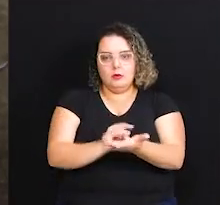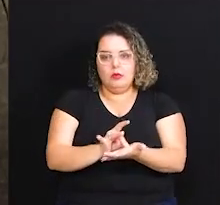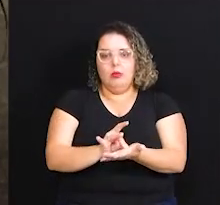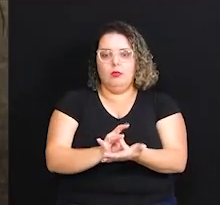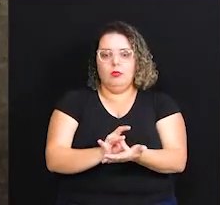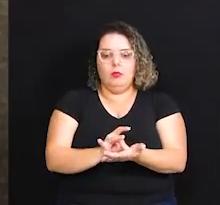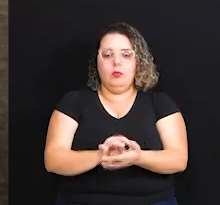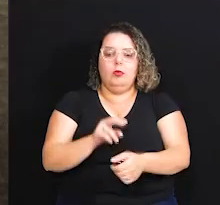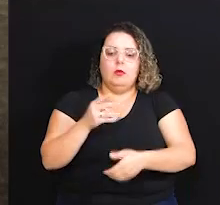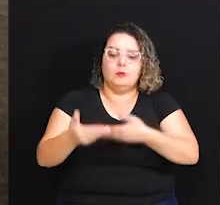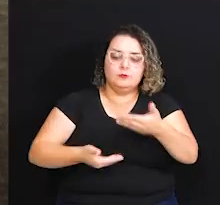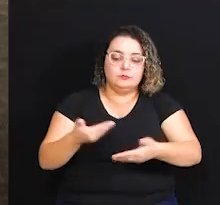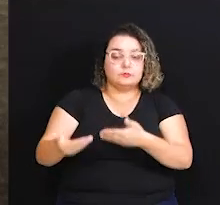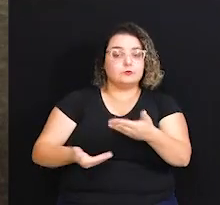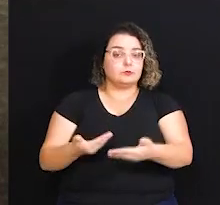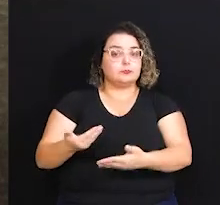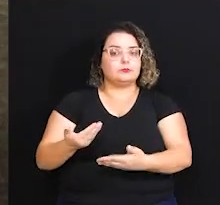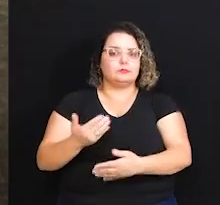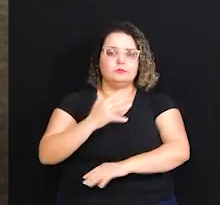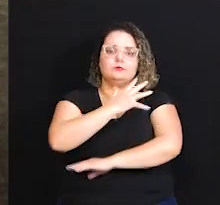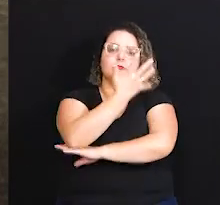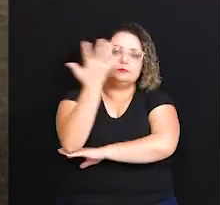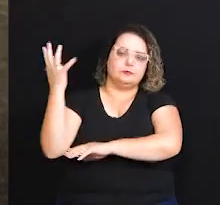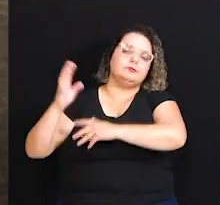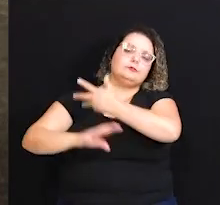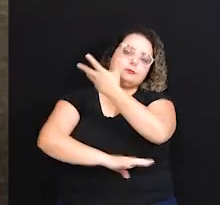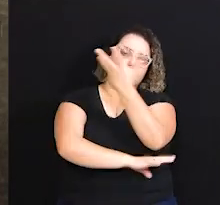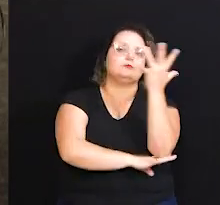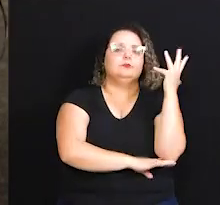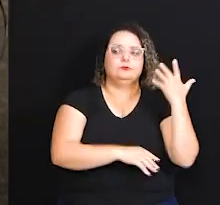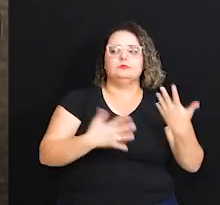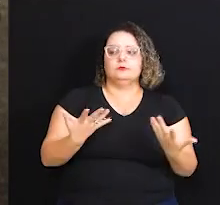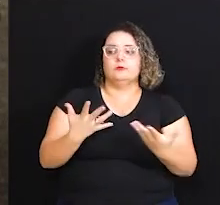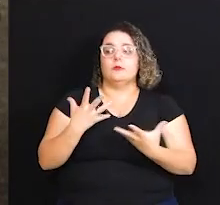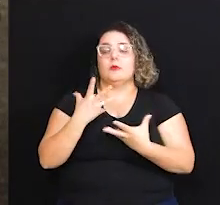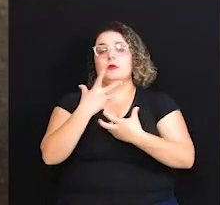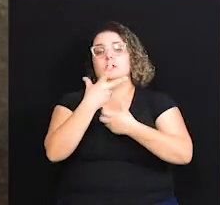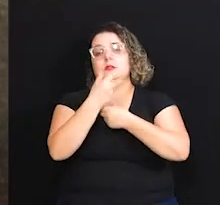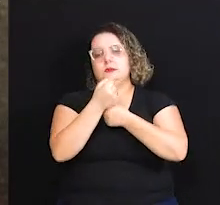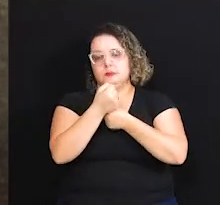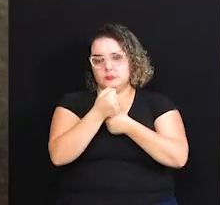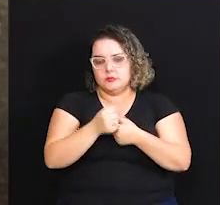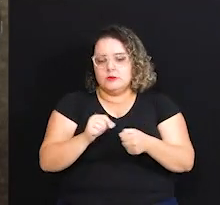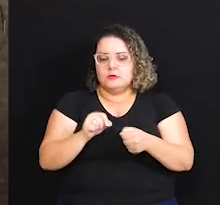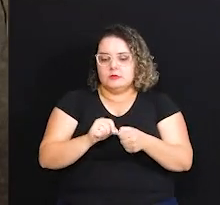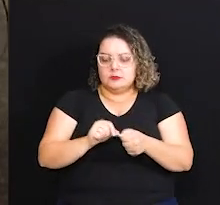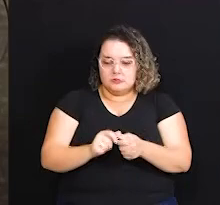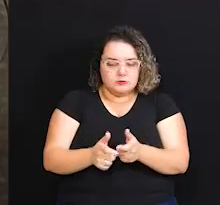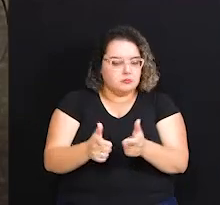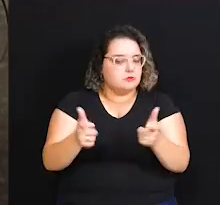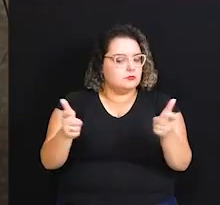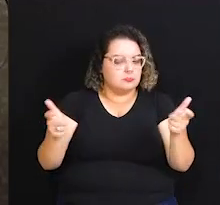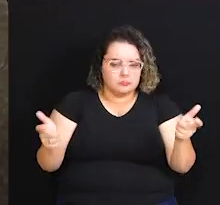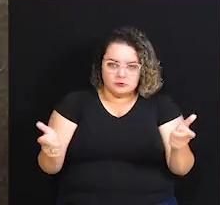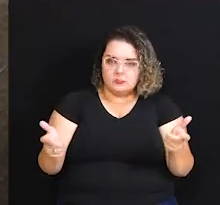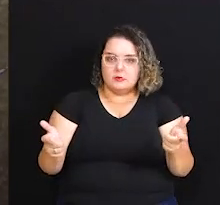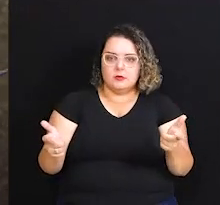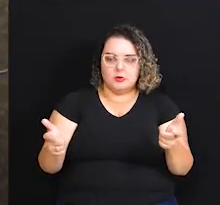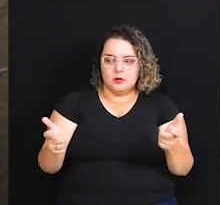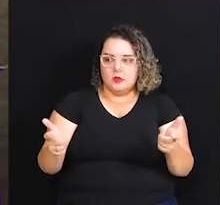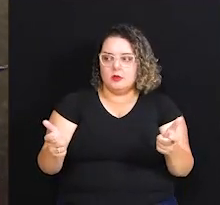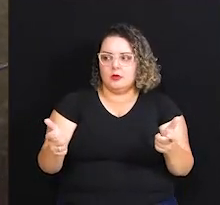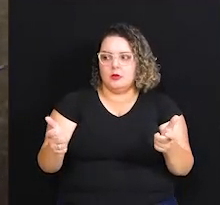a conservação das matas. Então um esforço precisa ser dado bem grande realmente para a